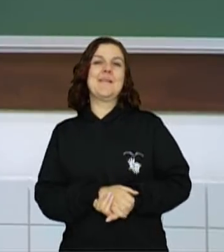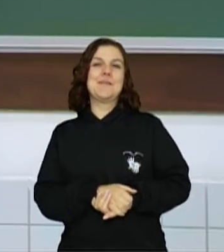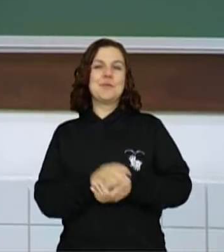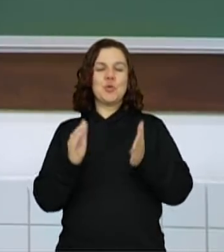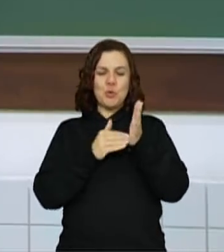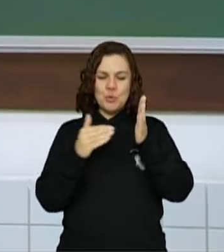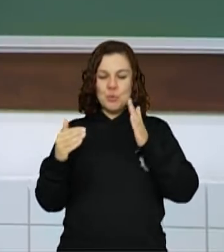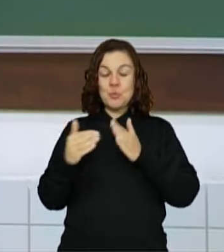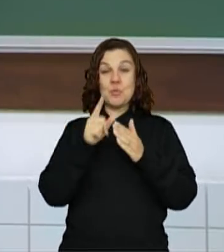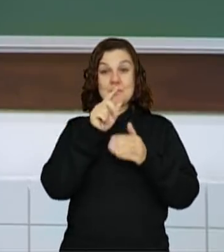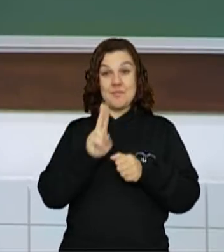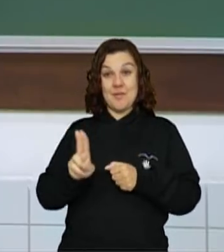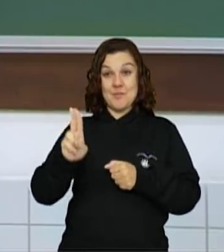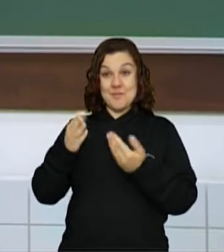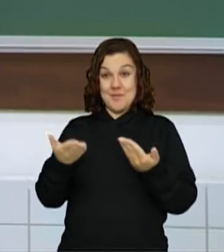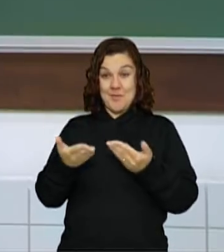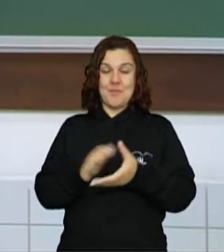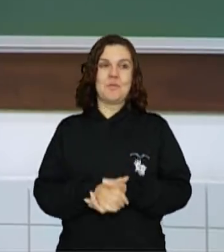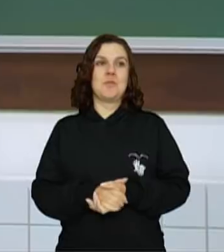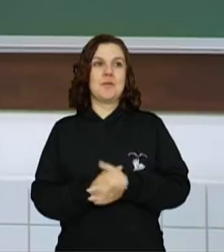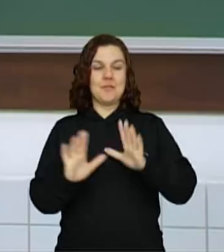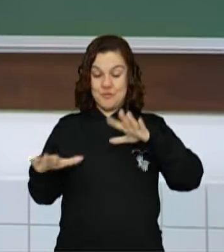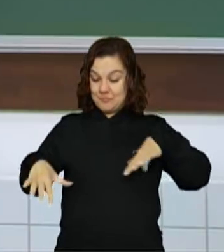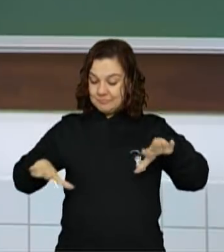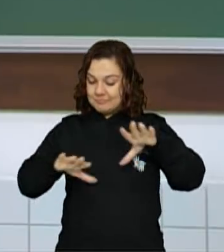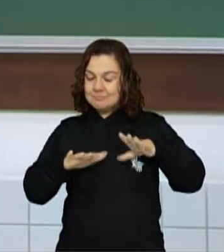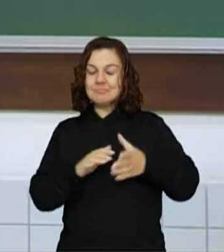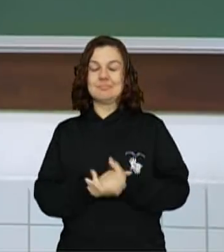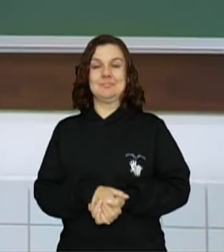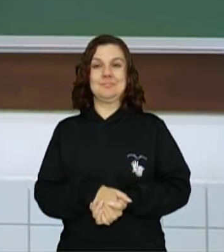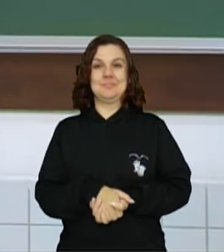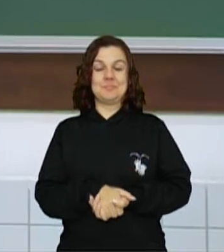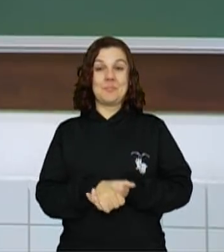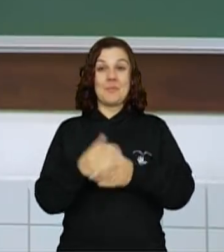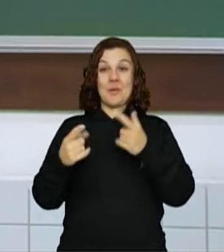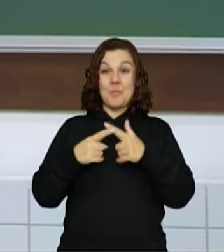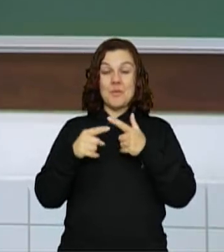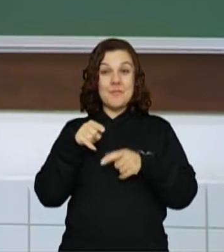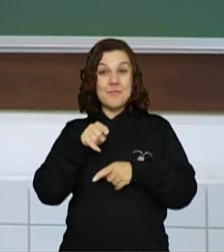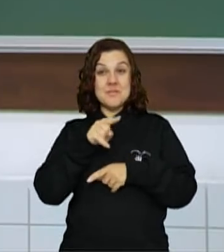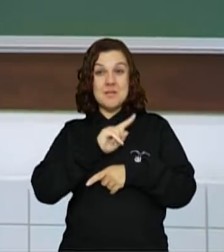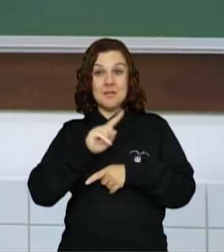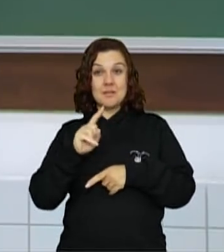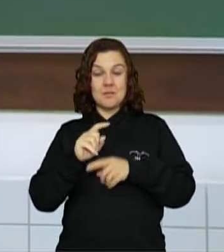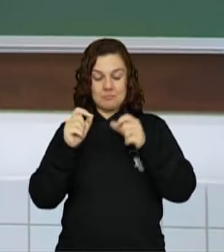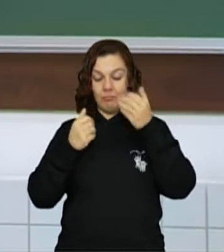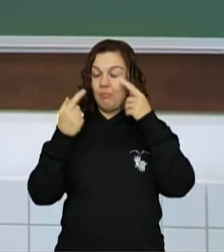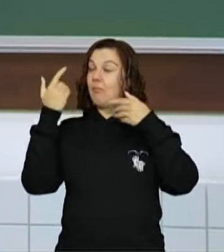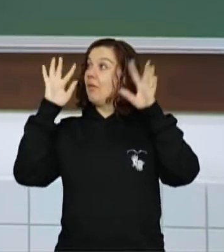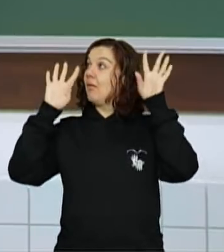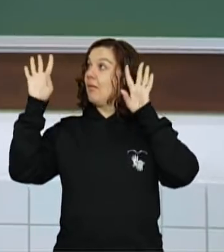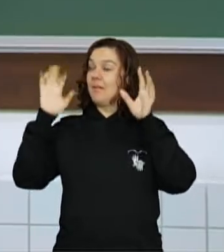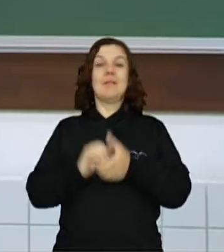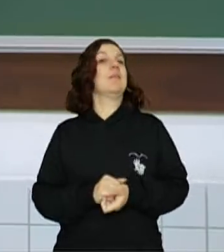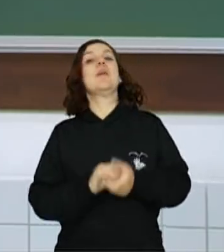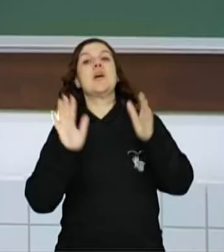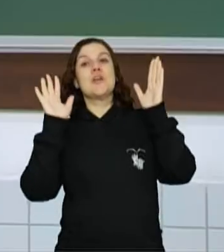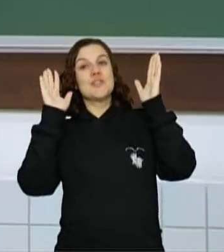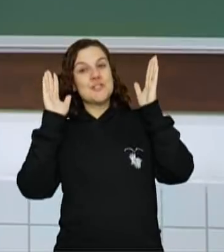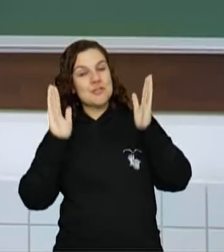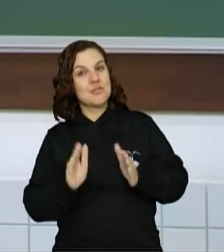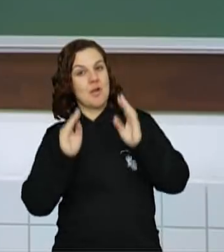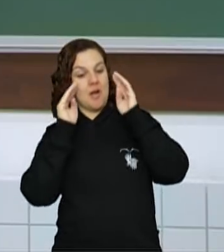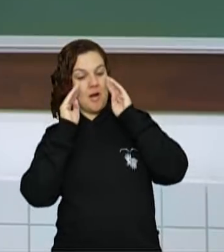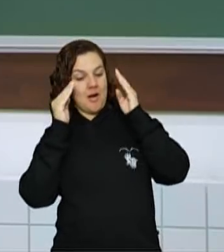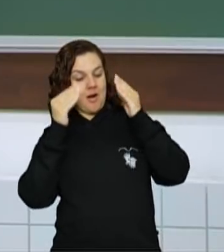e tudo que você vai usar aí, deixa ao seu redor, tá? Para que você não se distraia, tá? Já estamos